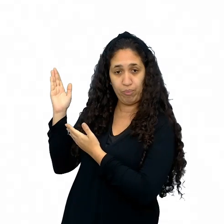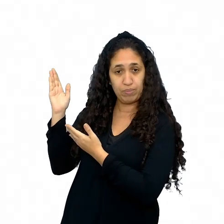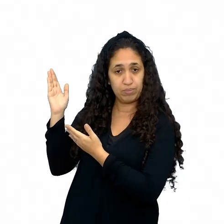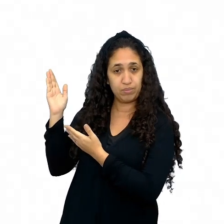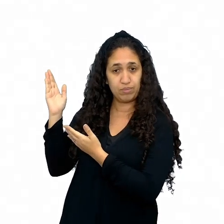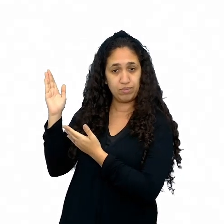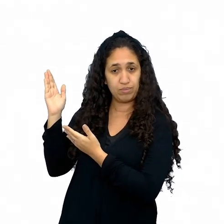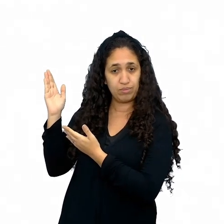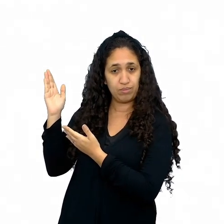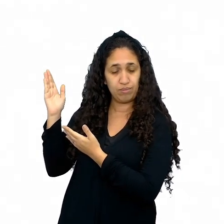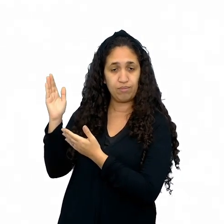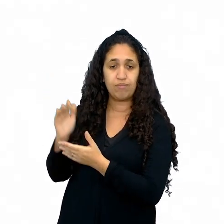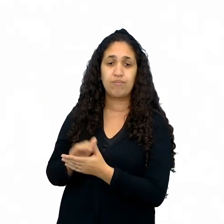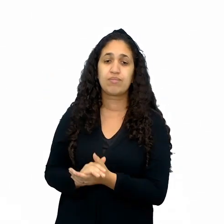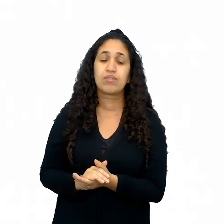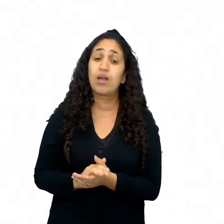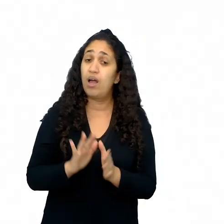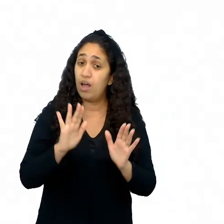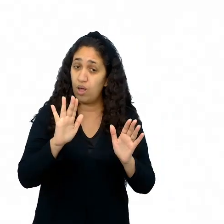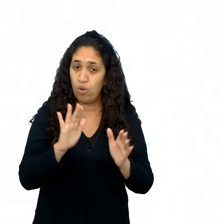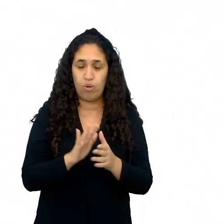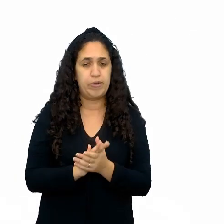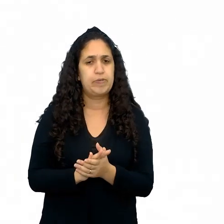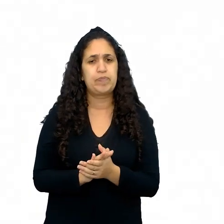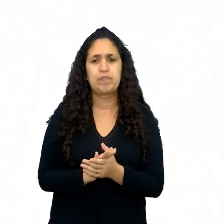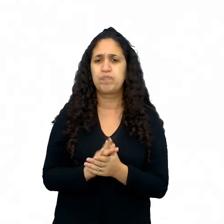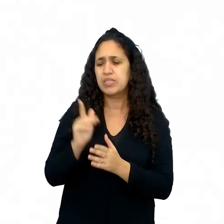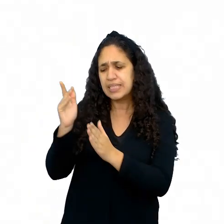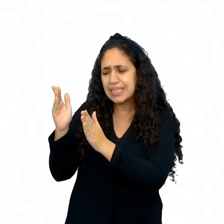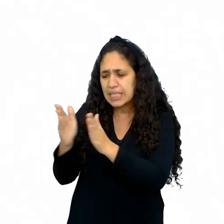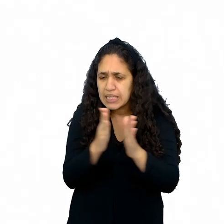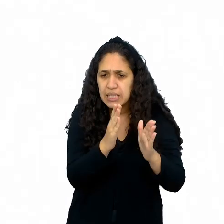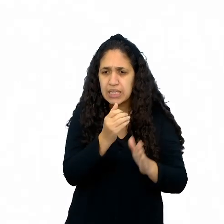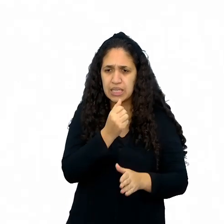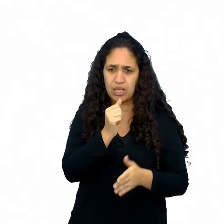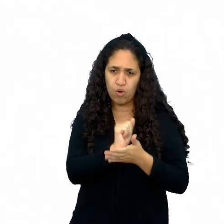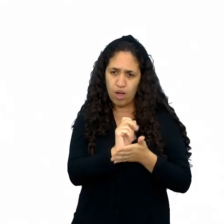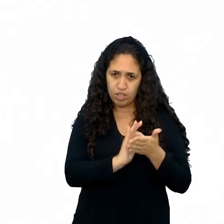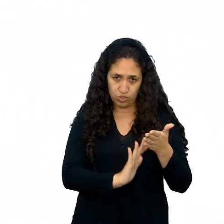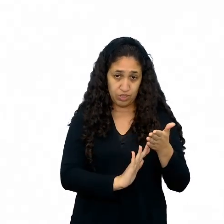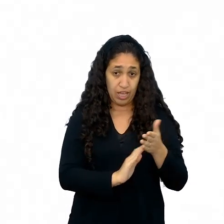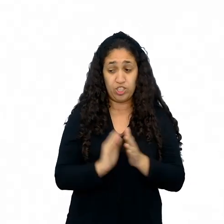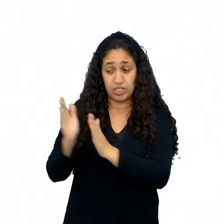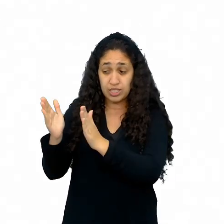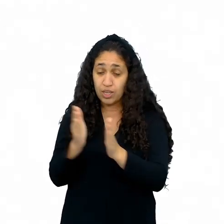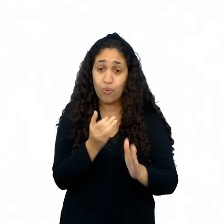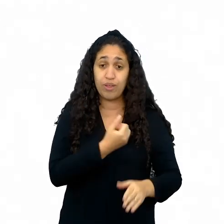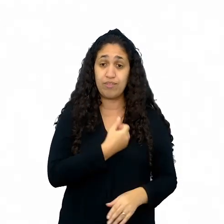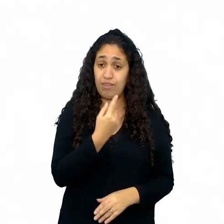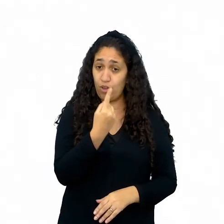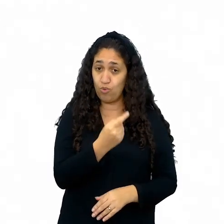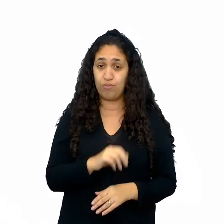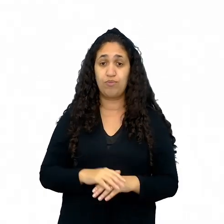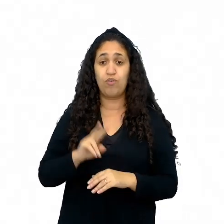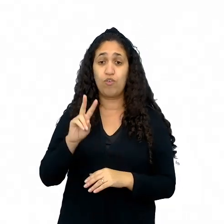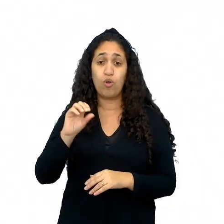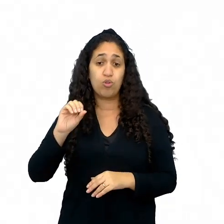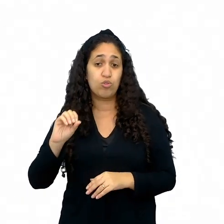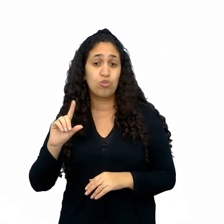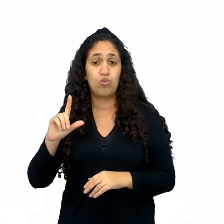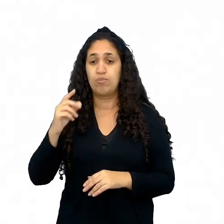em se tratando essencialmente dessa sequência de atividades, que é a sequência 1 do volume 2, nós temos